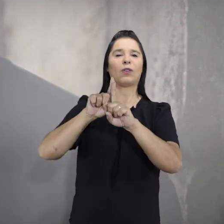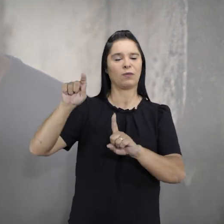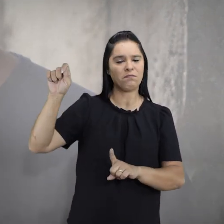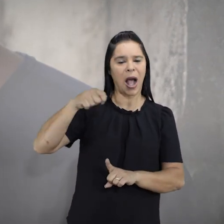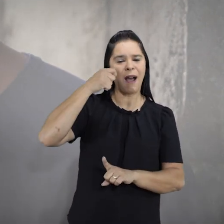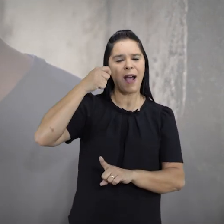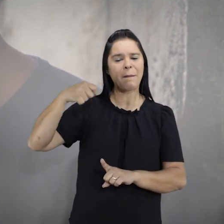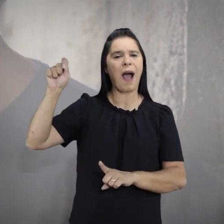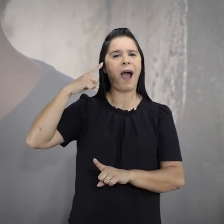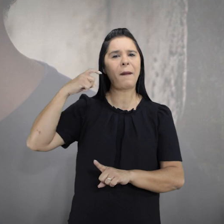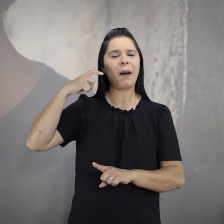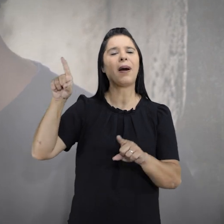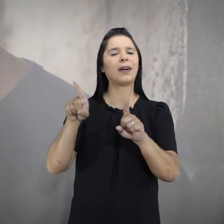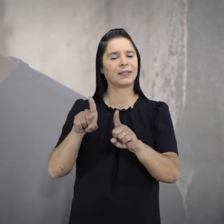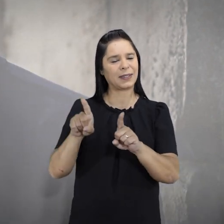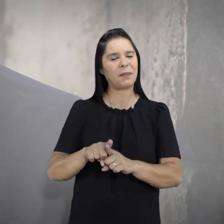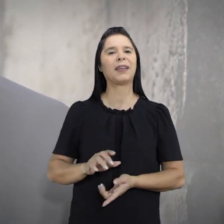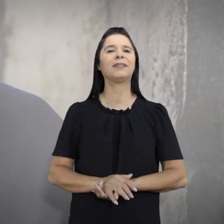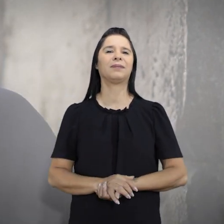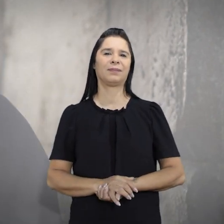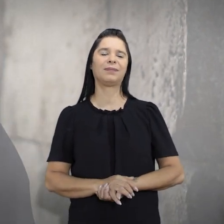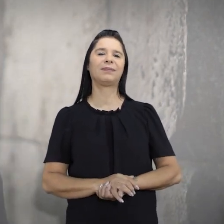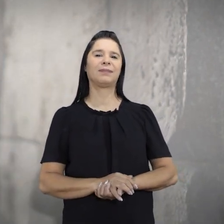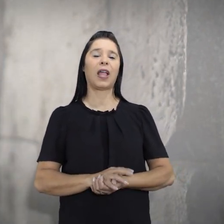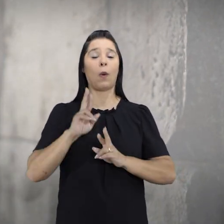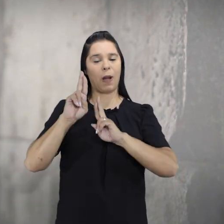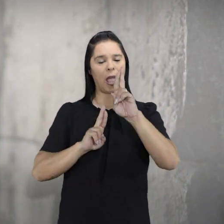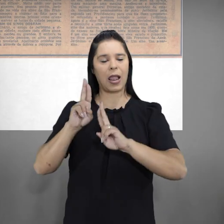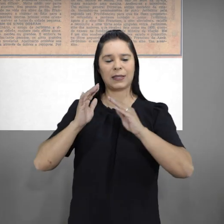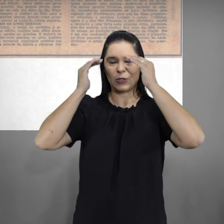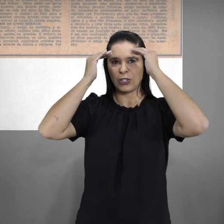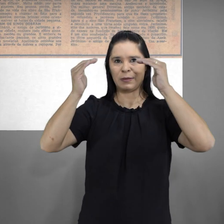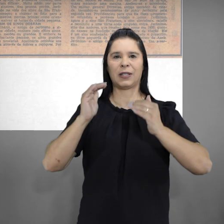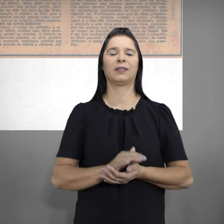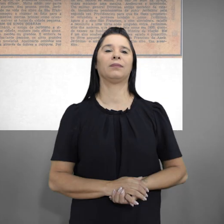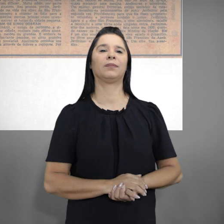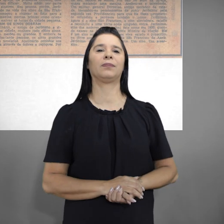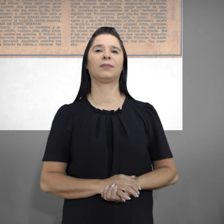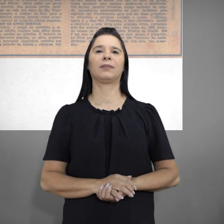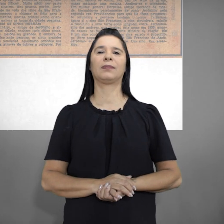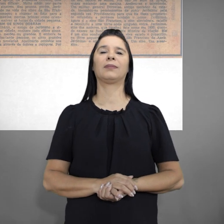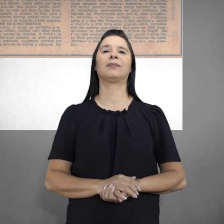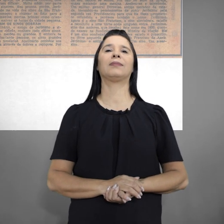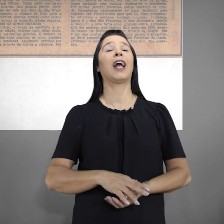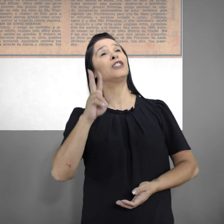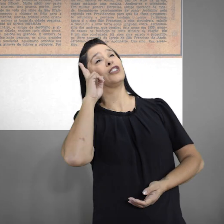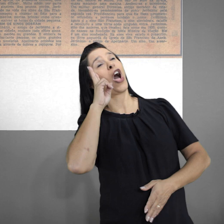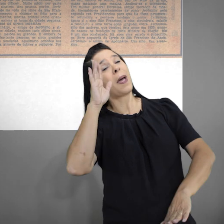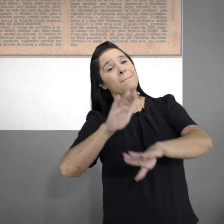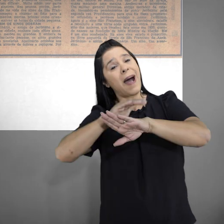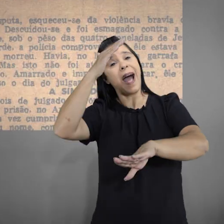né? Então, basicamente tem uma relação de respeito. Então, a lenda mais